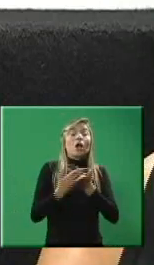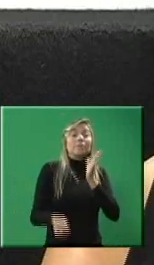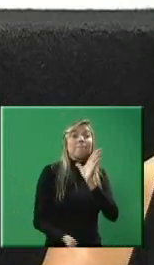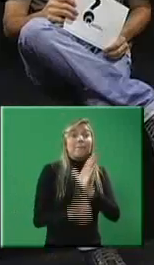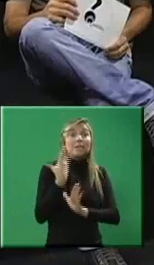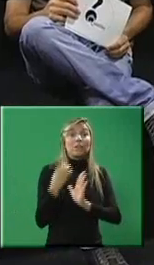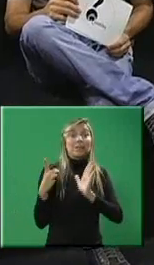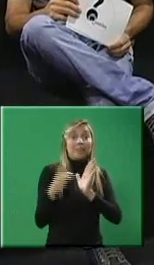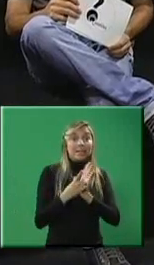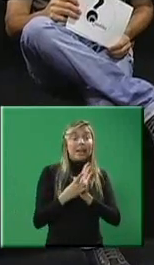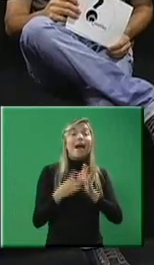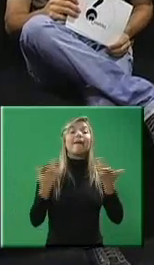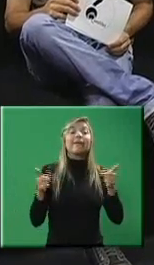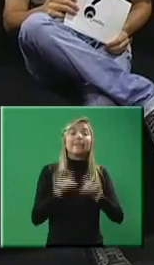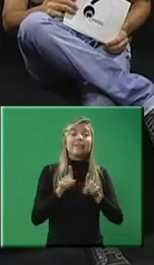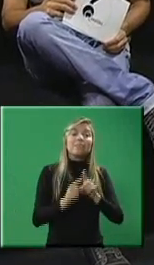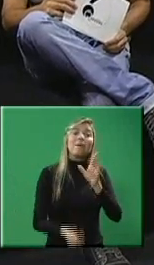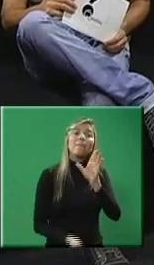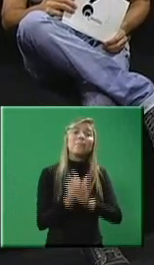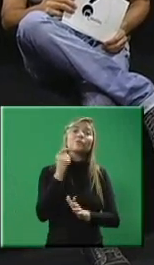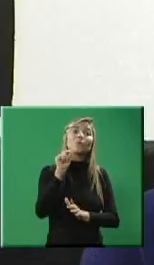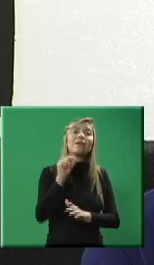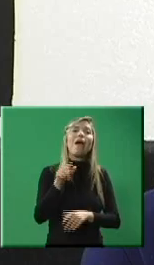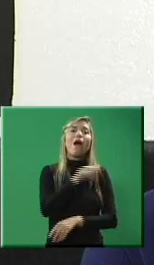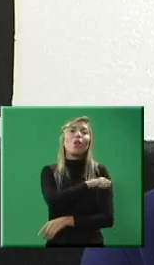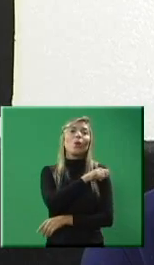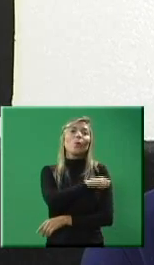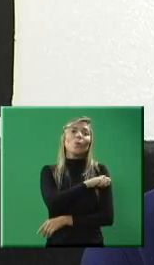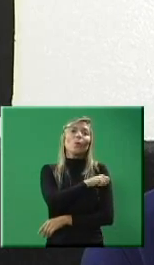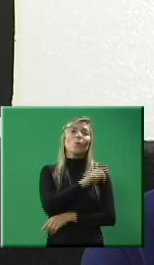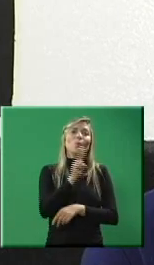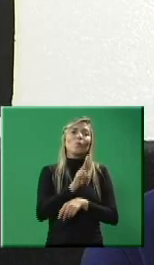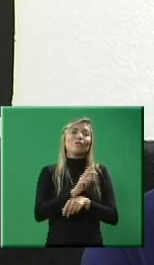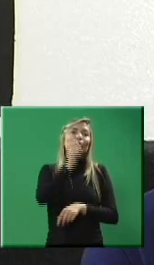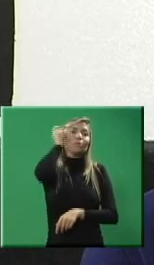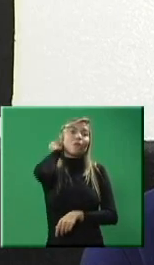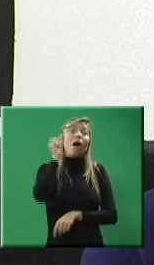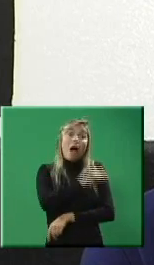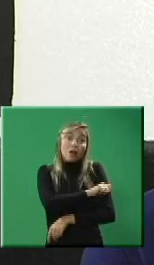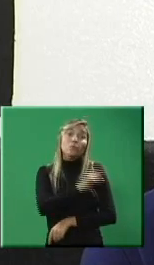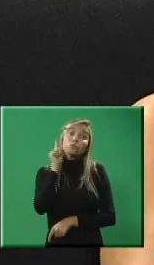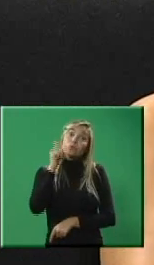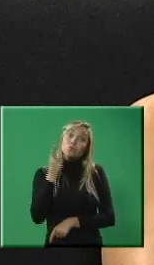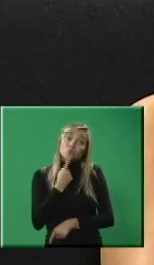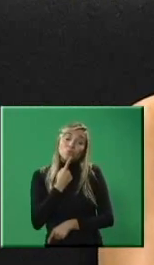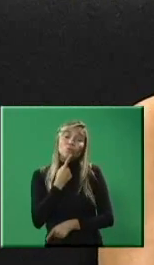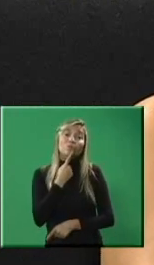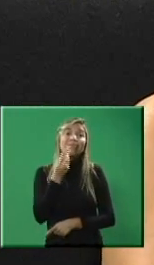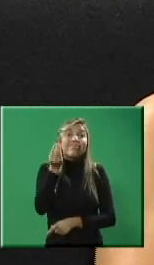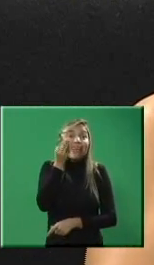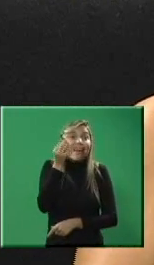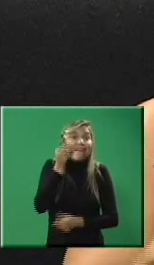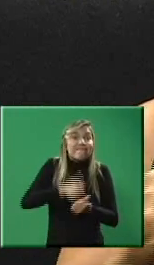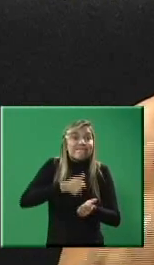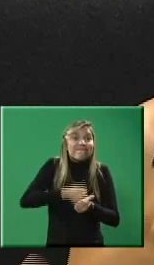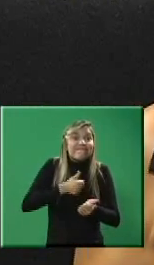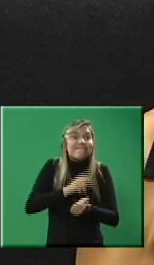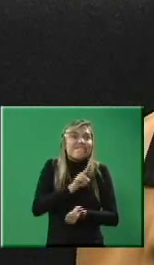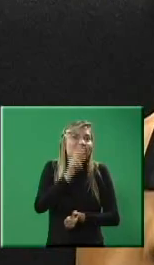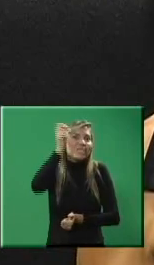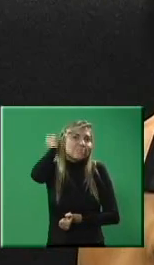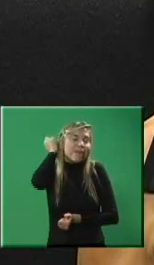acontece também que surgem, então, alunos fazendo vestibular. Então, com a chegada destes